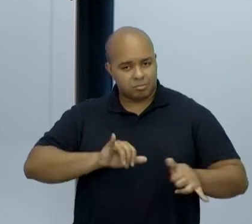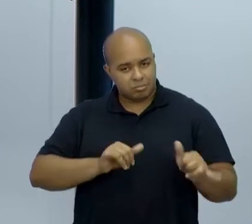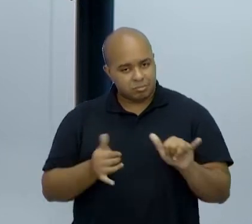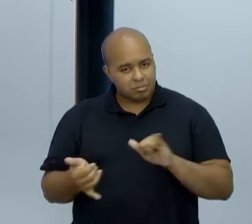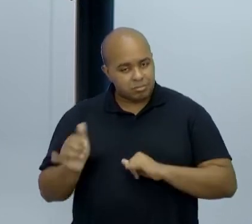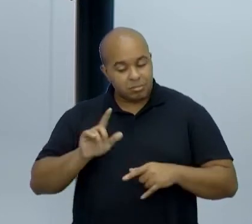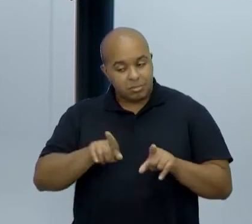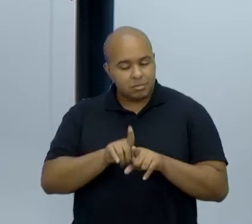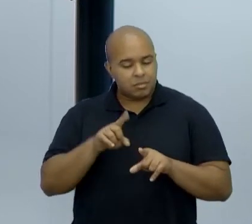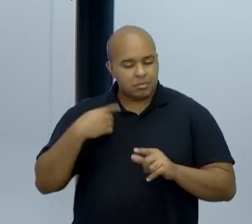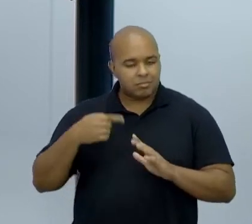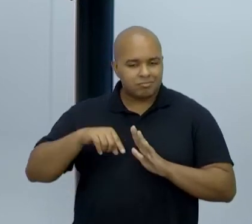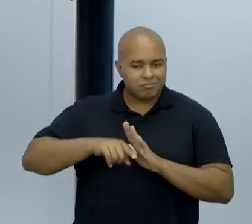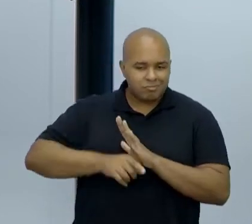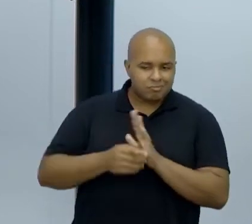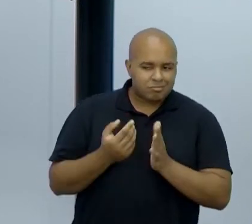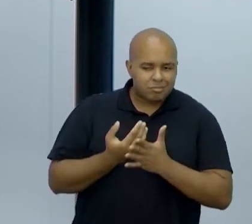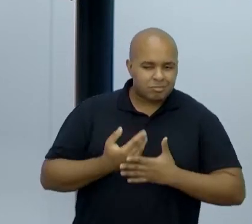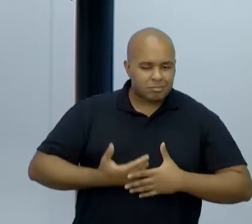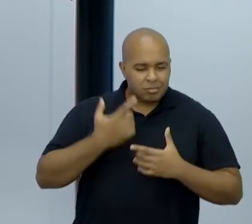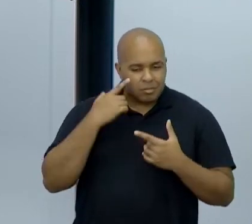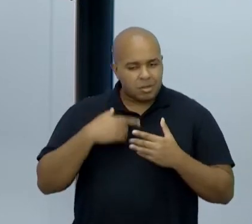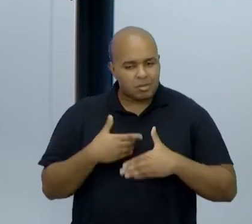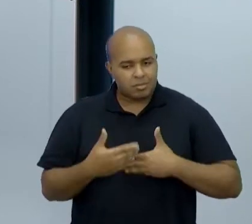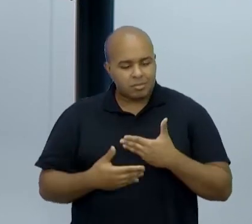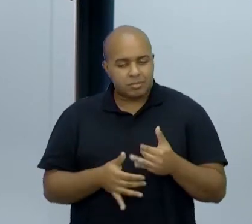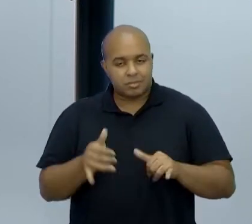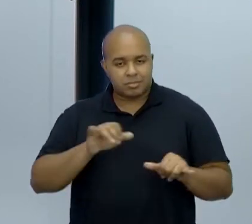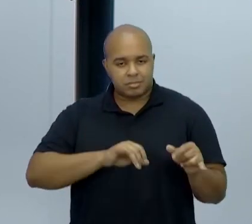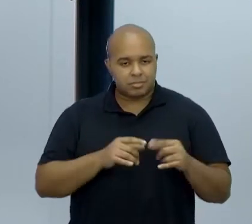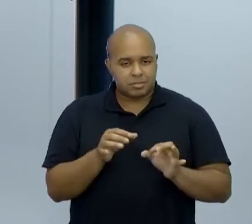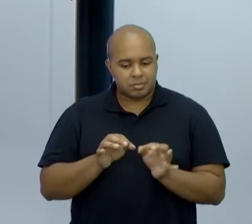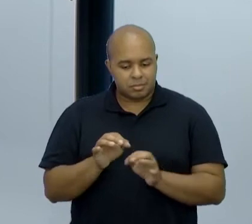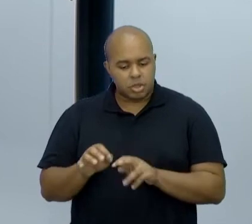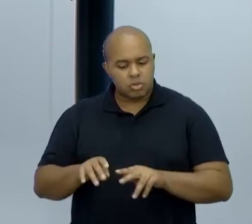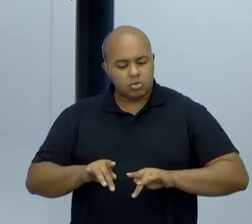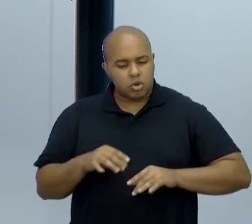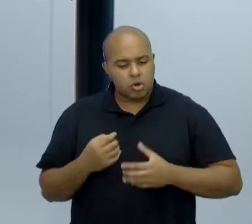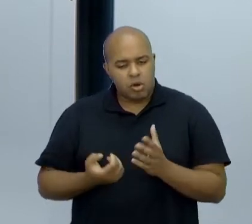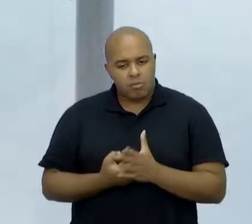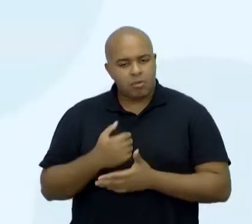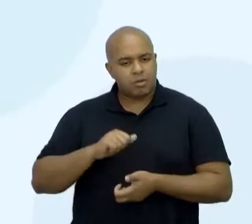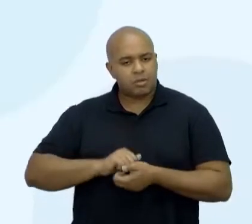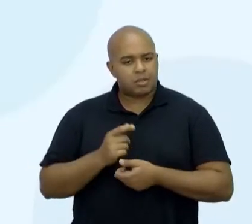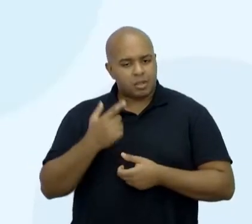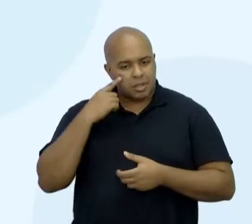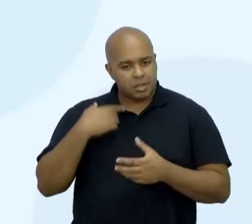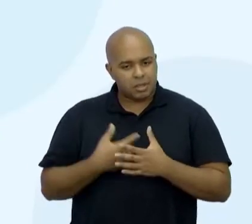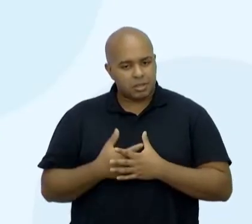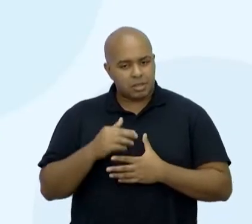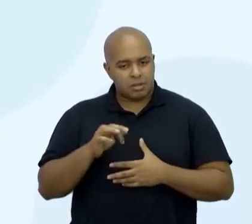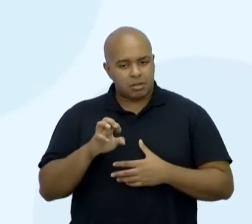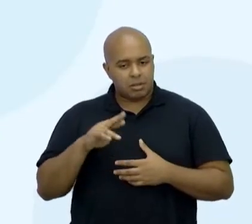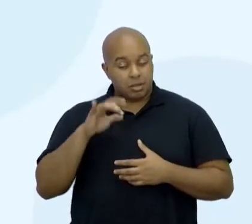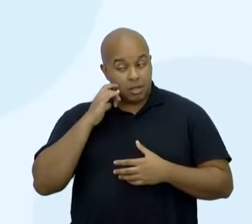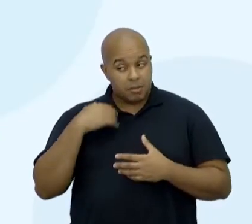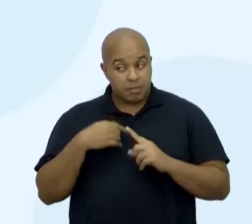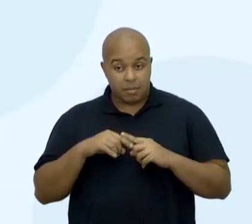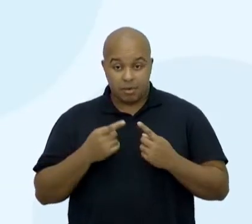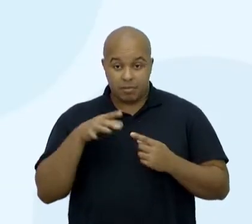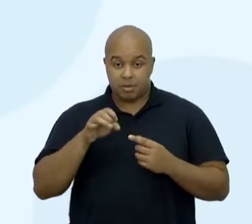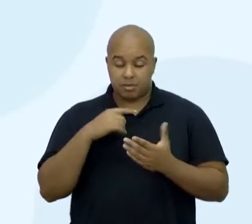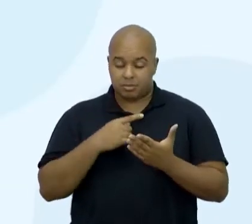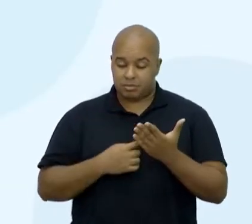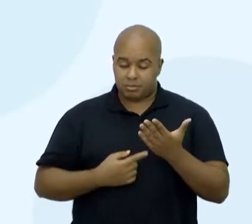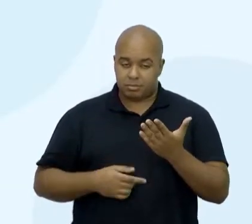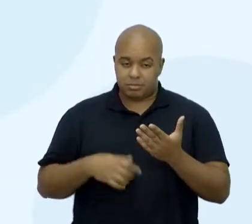e o nosso aprofundamento aqui dos processos químicos e a fertilidade do solo. Mas vamos pegar o nosso